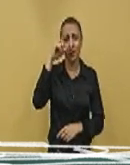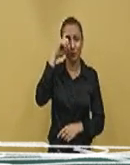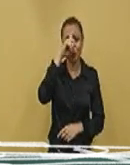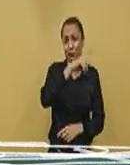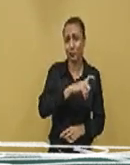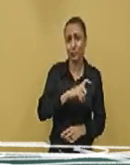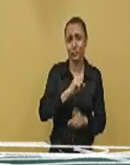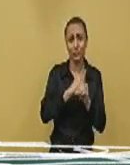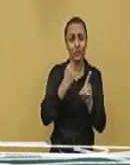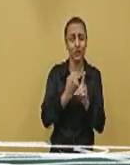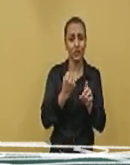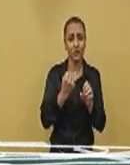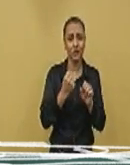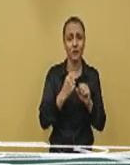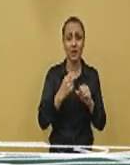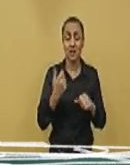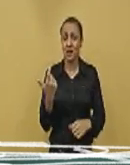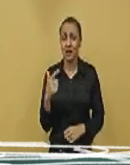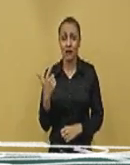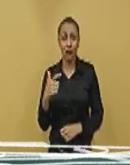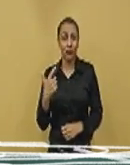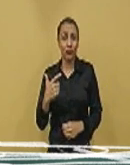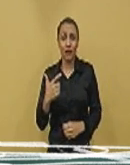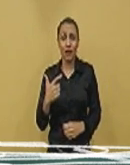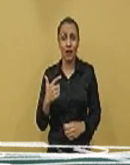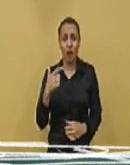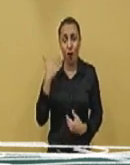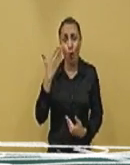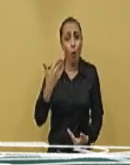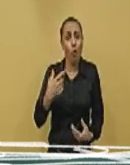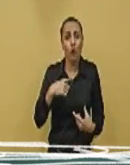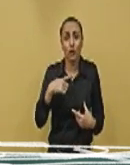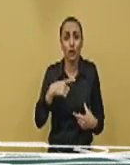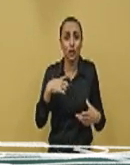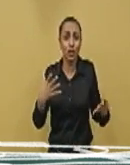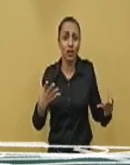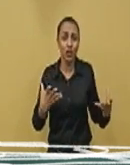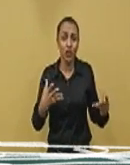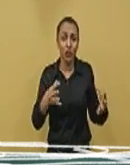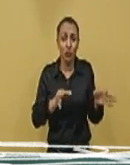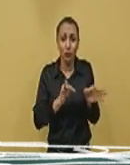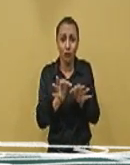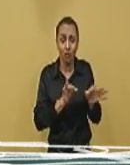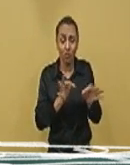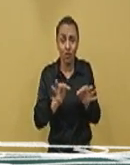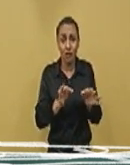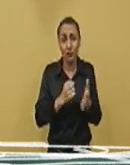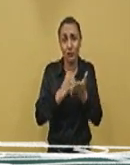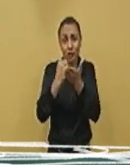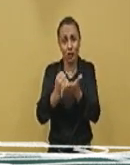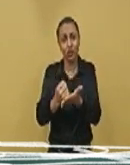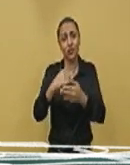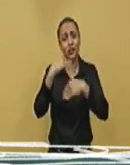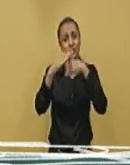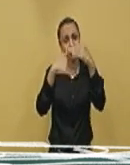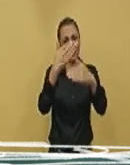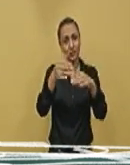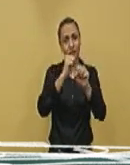a hombridade de desenvolvimento pessoal, então, da sua contribuição ao desenvolvimento da